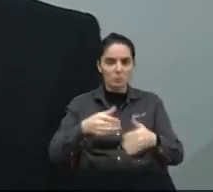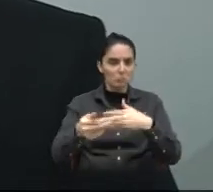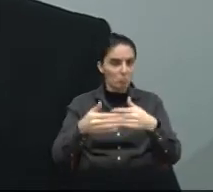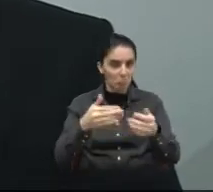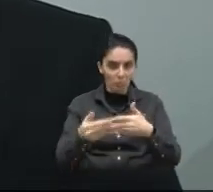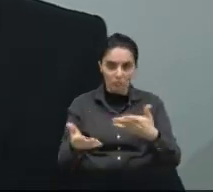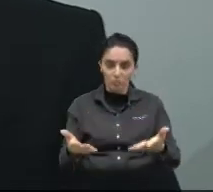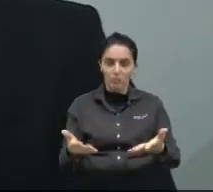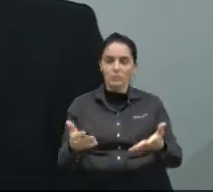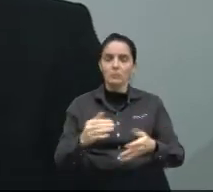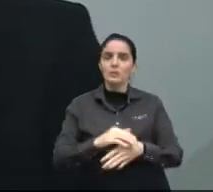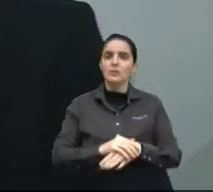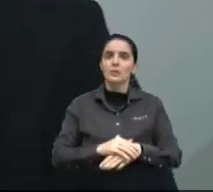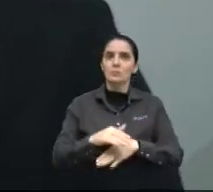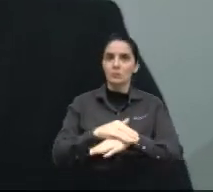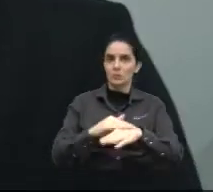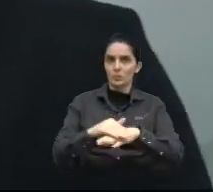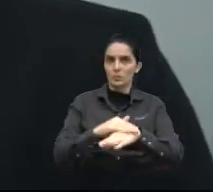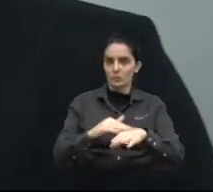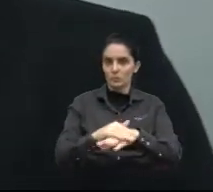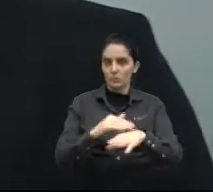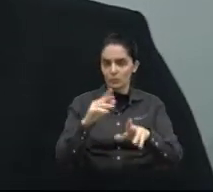que conversou com a população